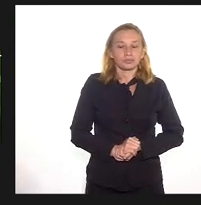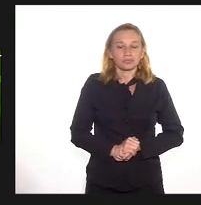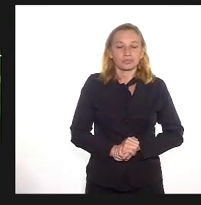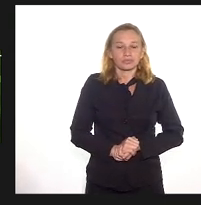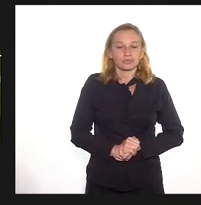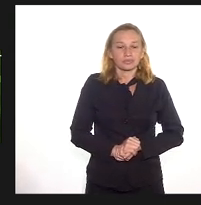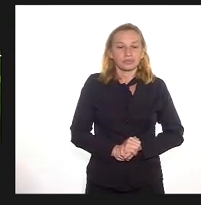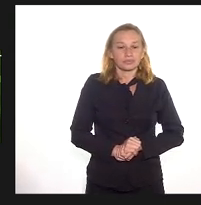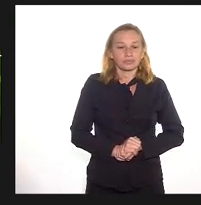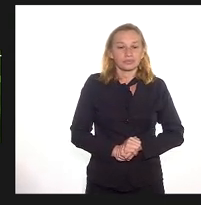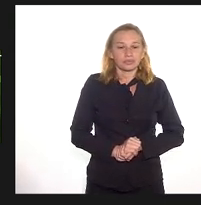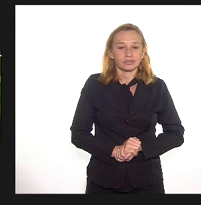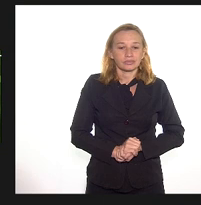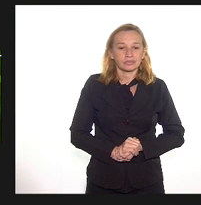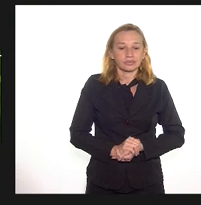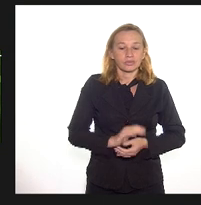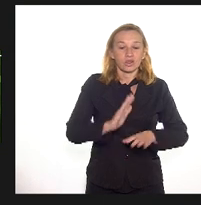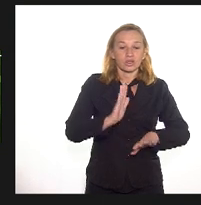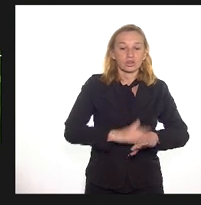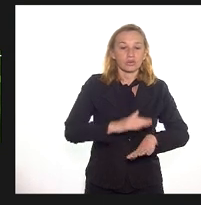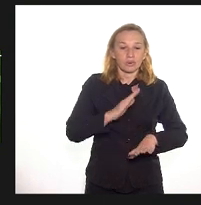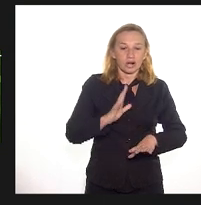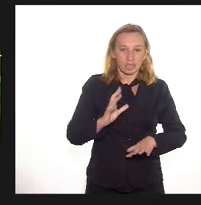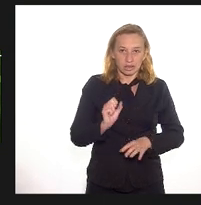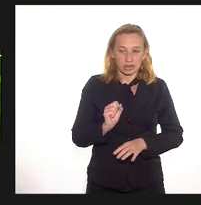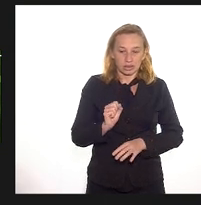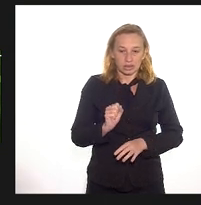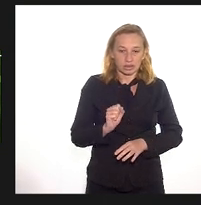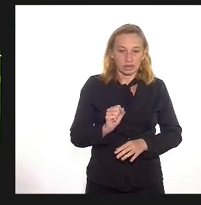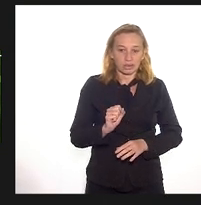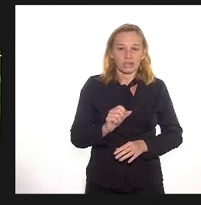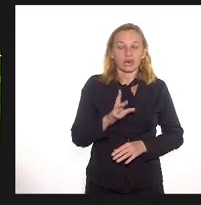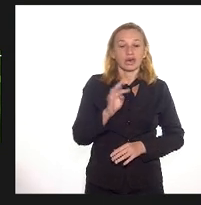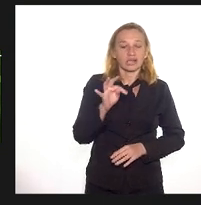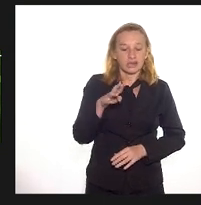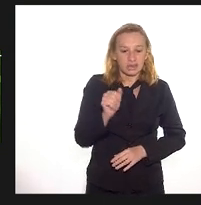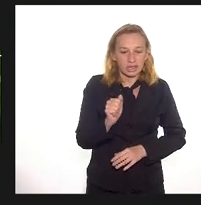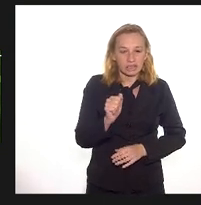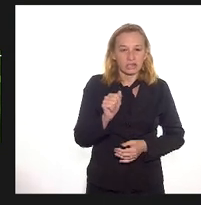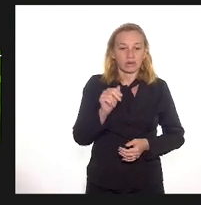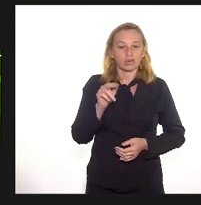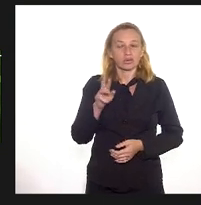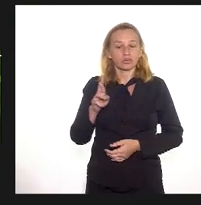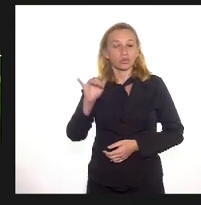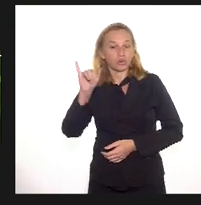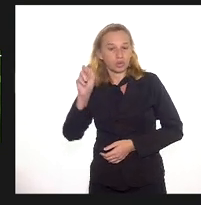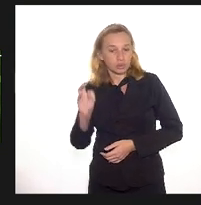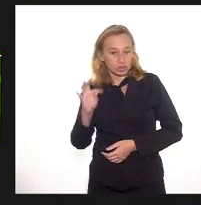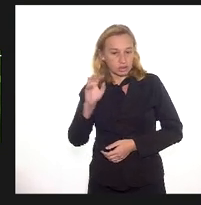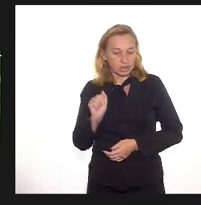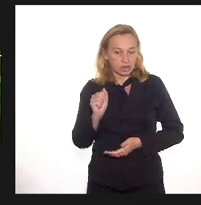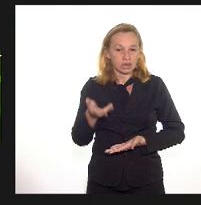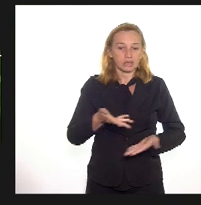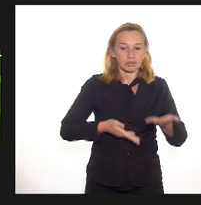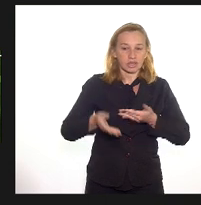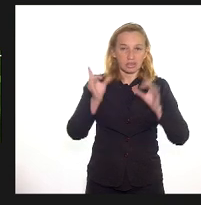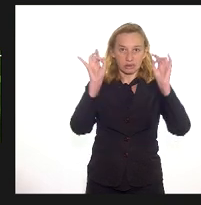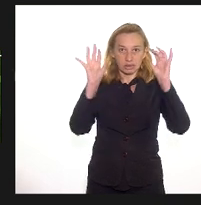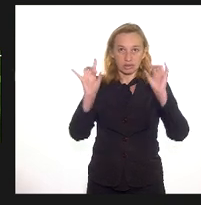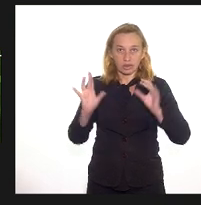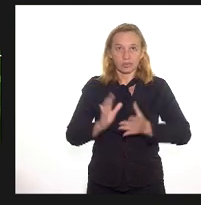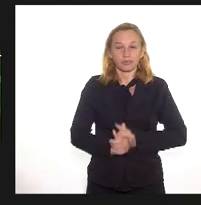adicionada à receita bruta, ou deve ser adicionada à receita bruta, no caso da participação